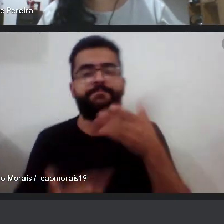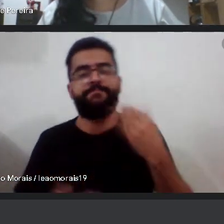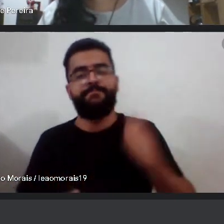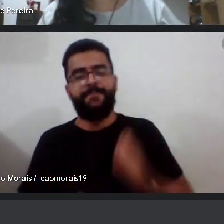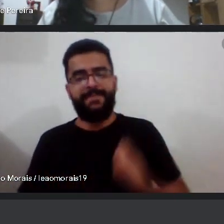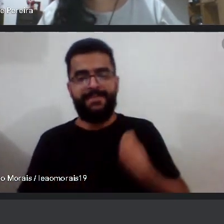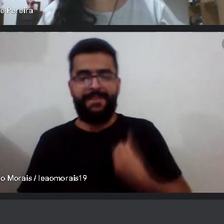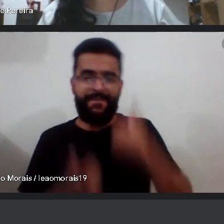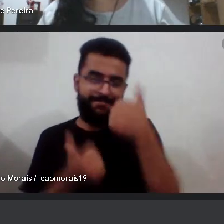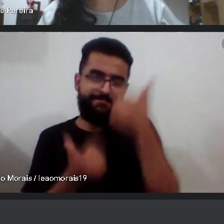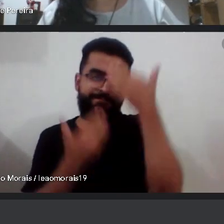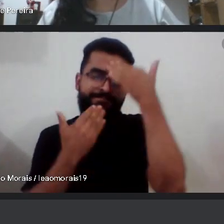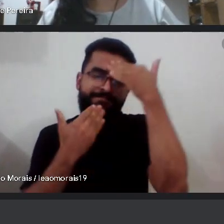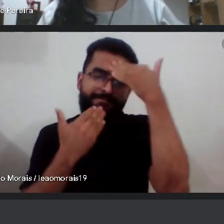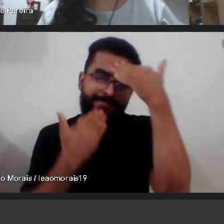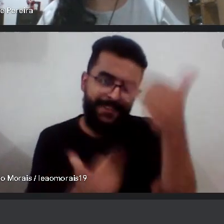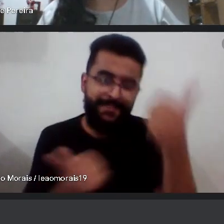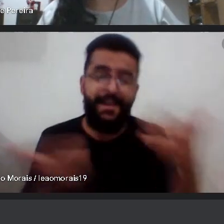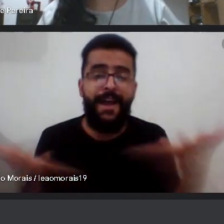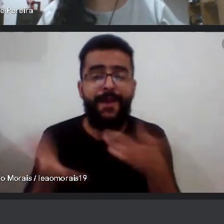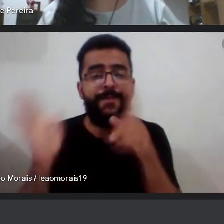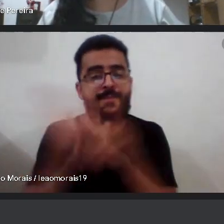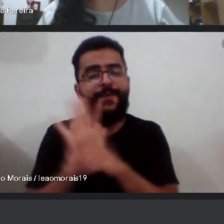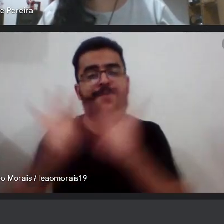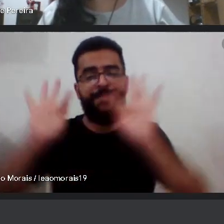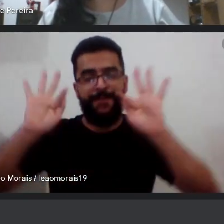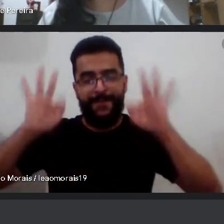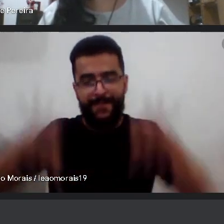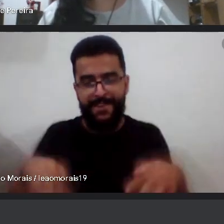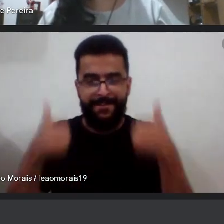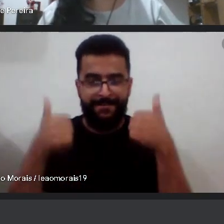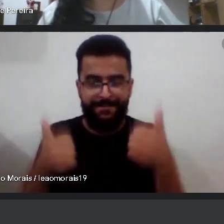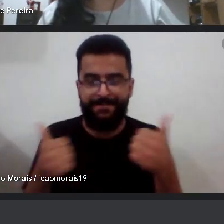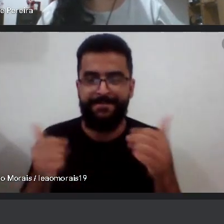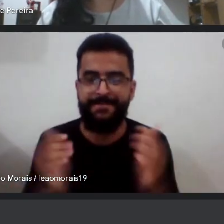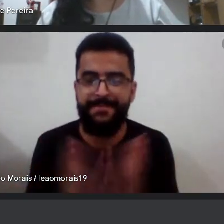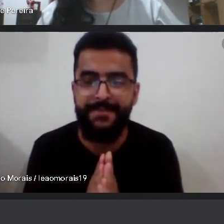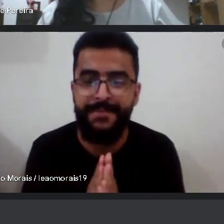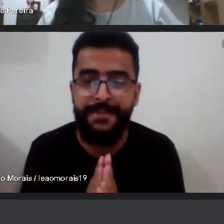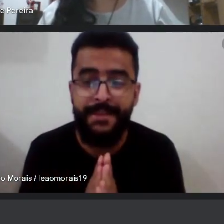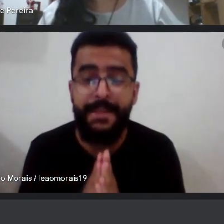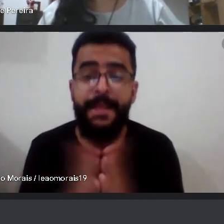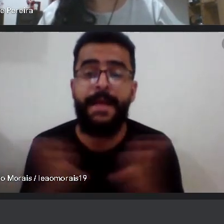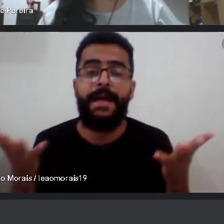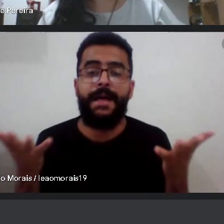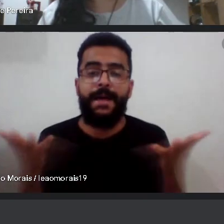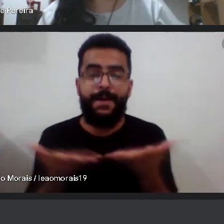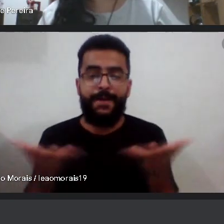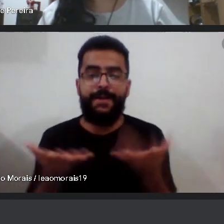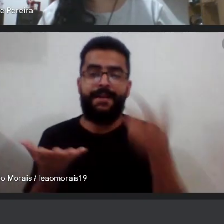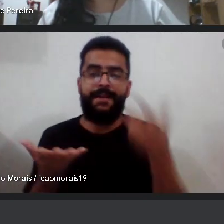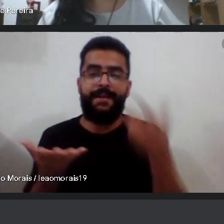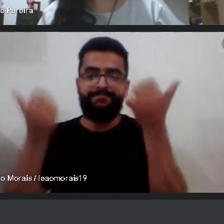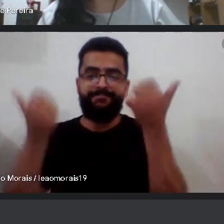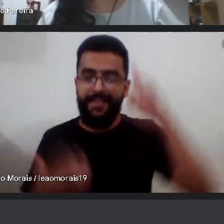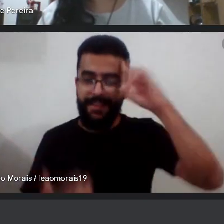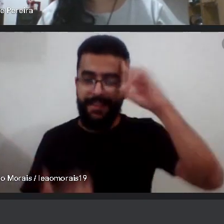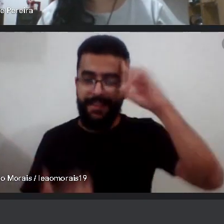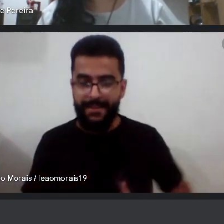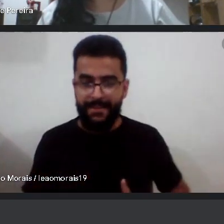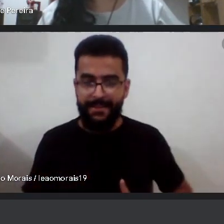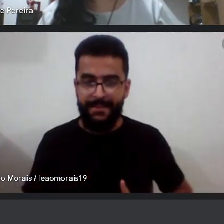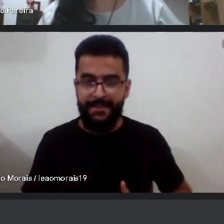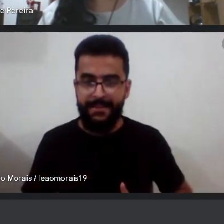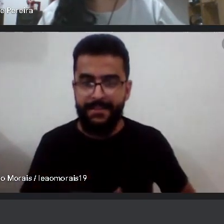com maestria. Muito obrigada por a sua presença, te agradecemos muito e finalizamos com as perguntas.